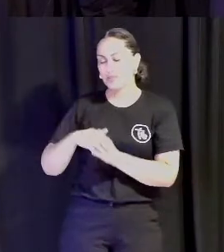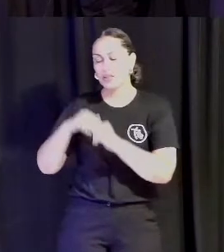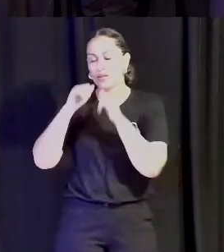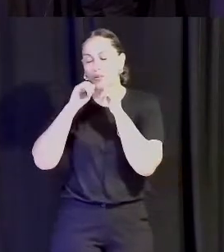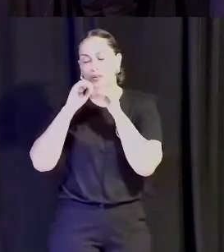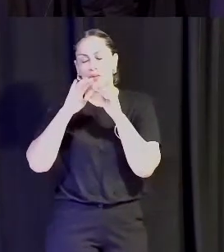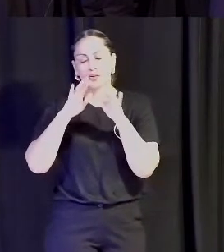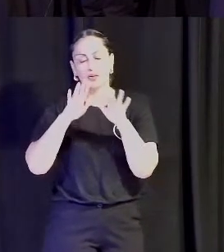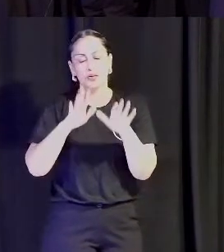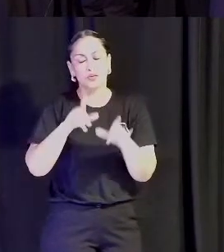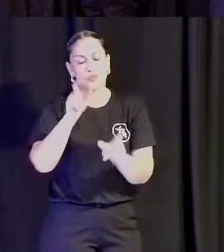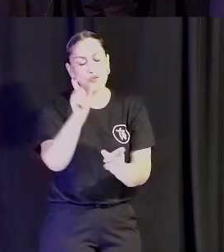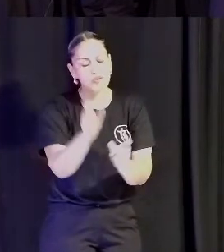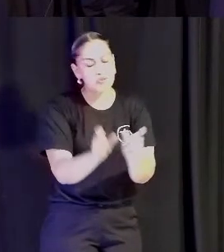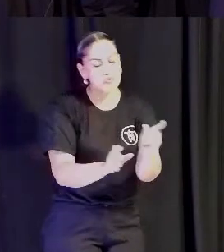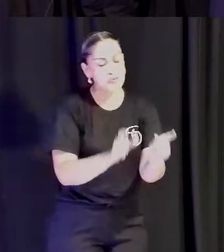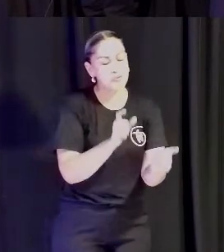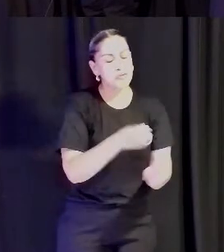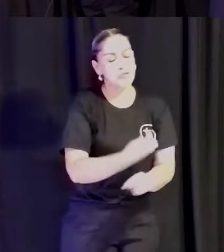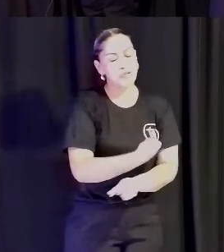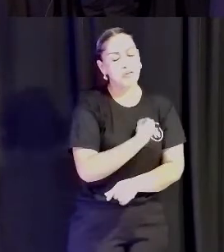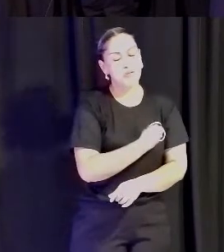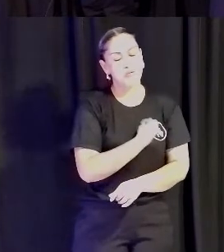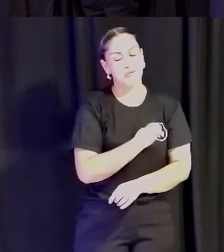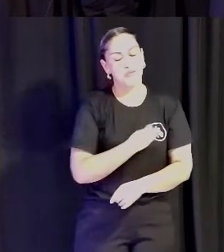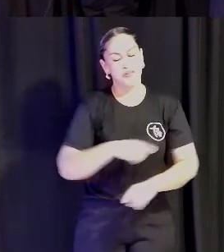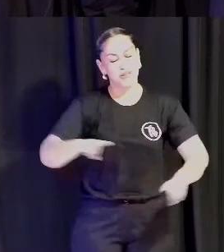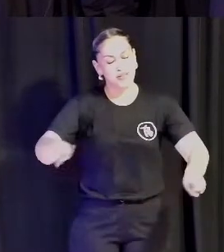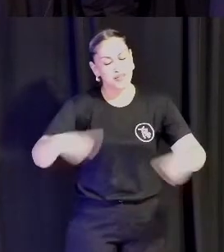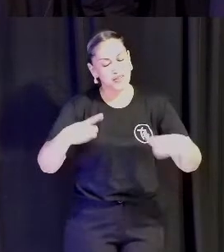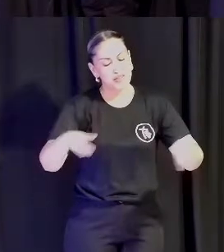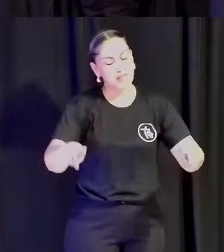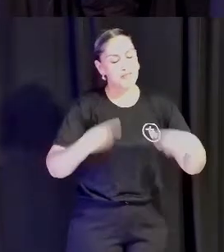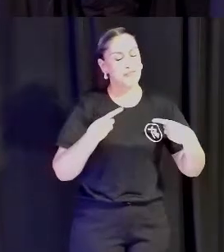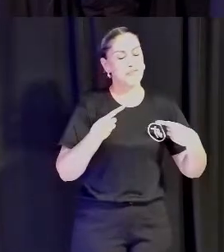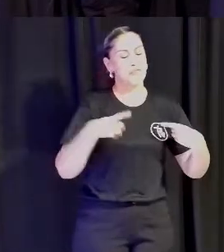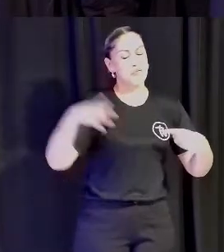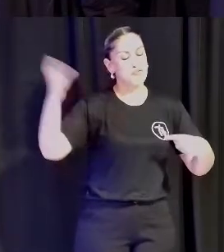abençoa aqueles que estão enfrentando situações adversas.